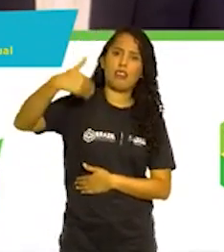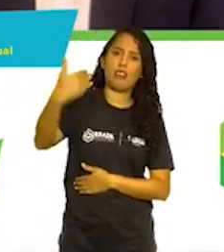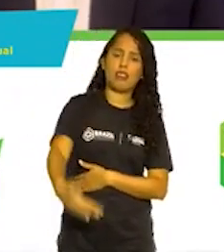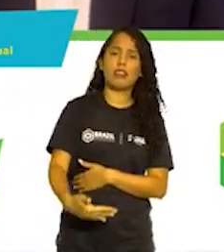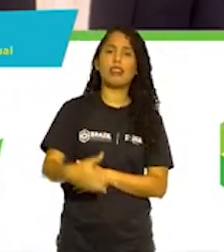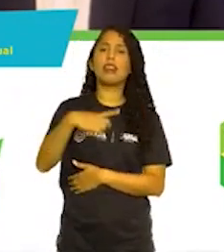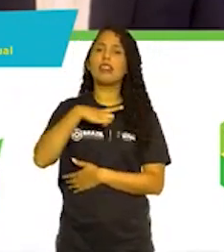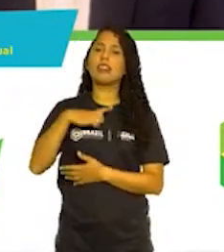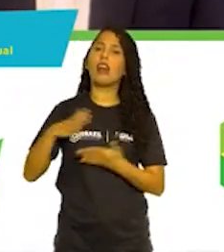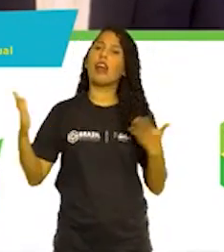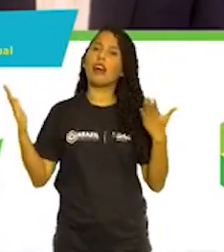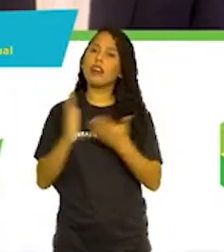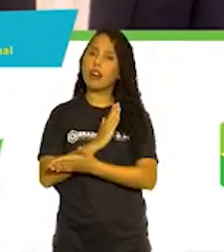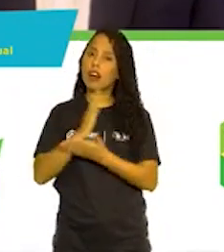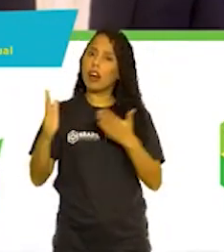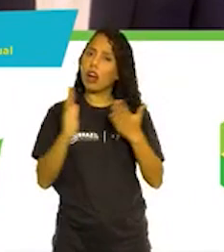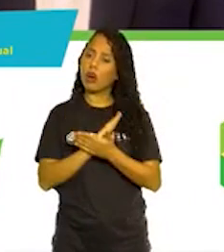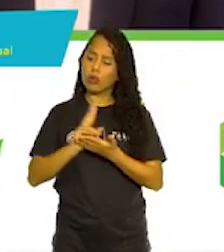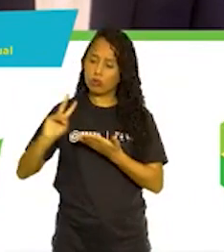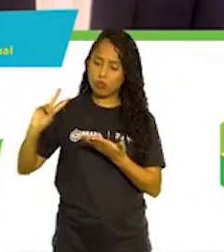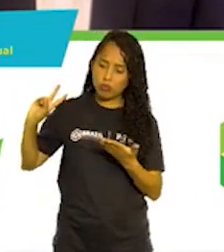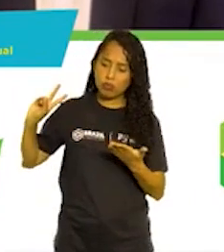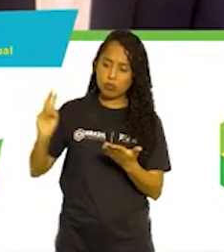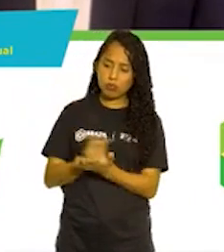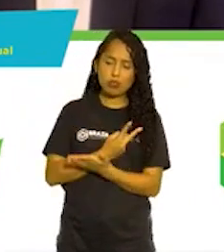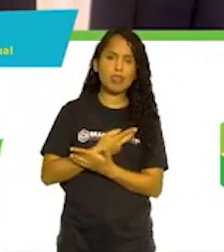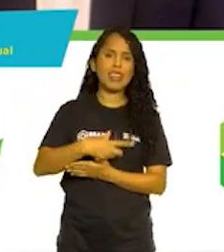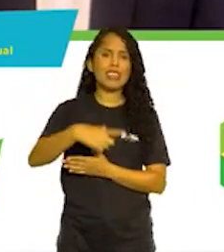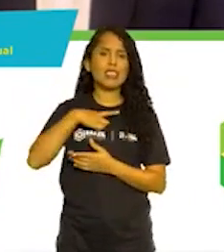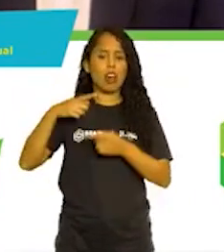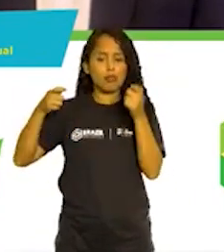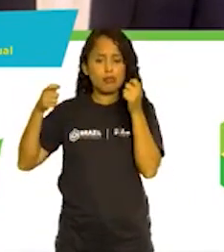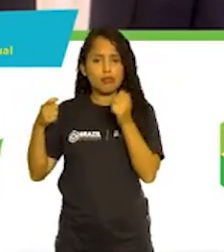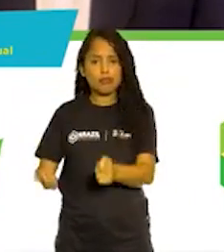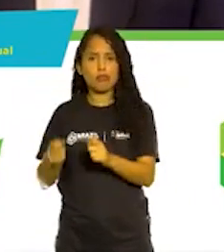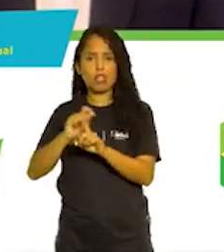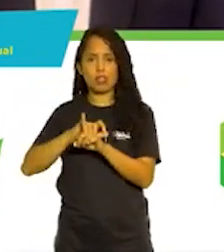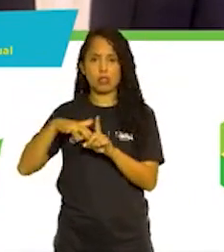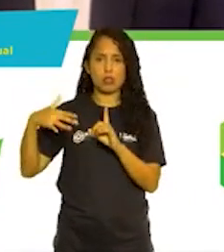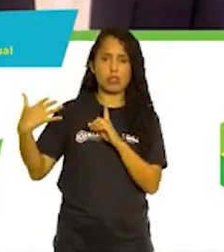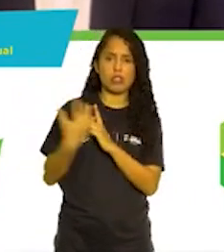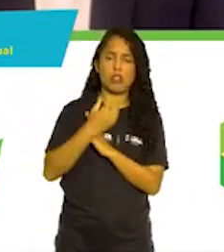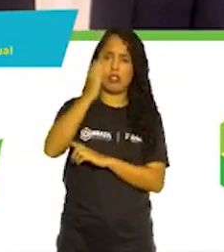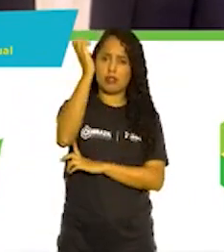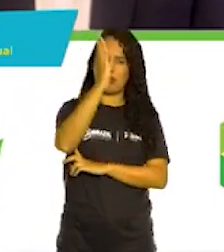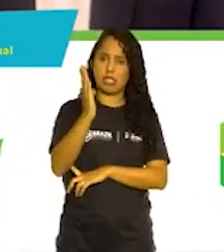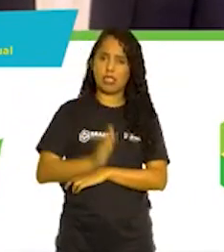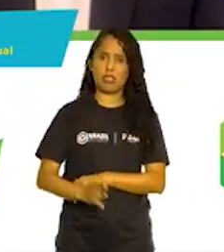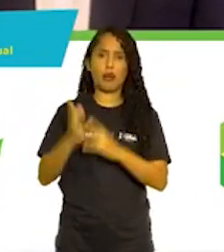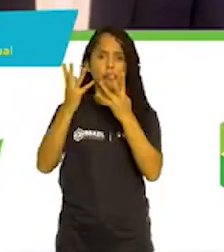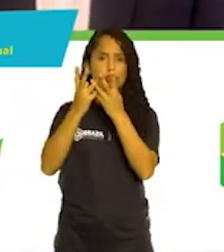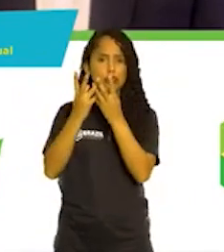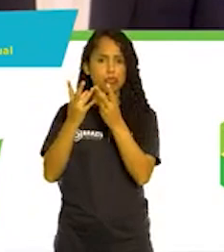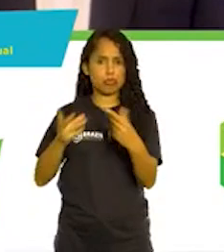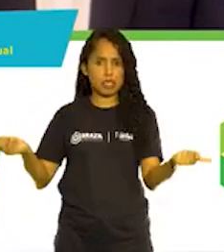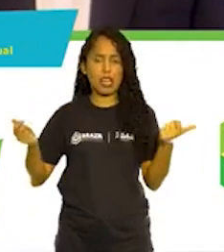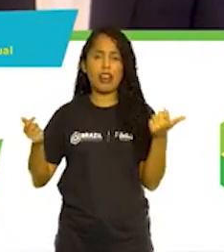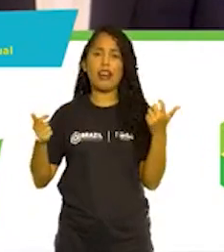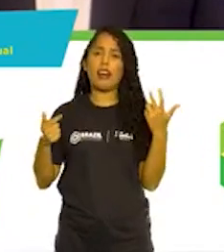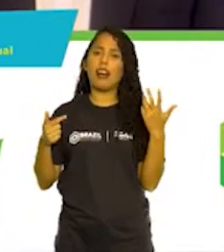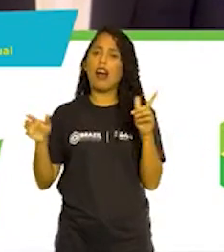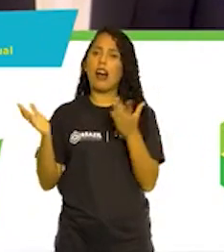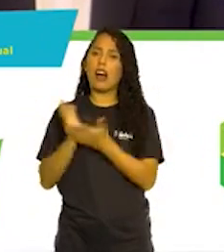alguns pactos que pareciam muito consolidados na sociedade brasileira. Eles desapareceram, até a